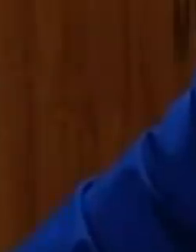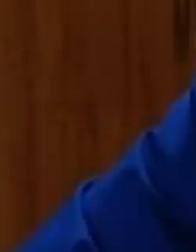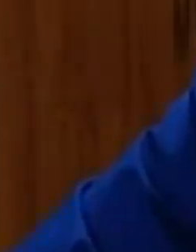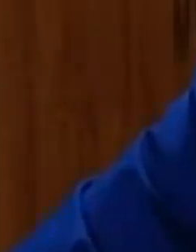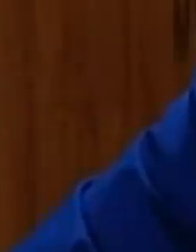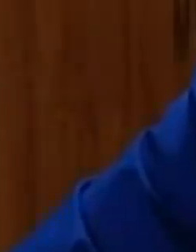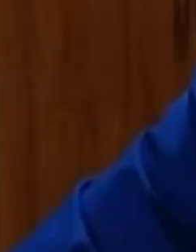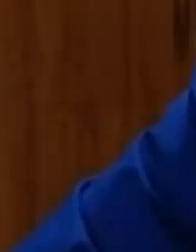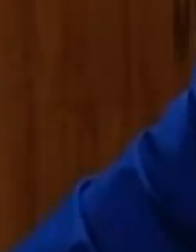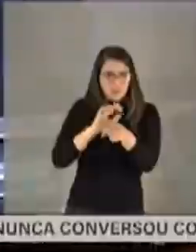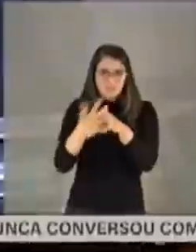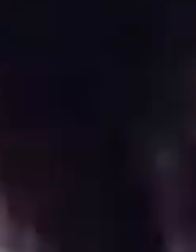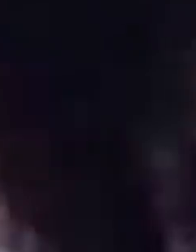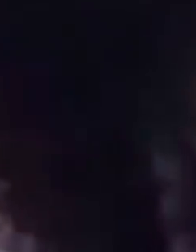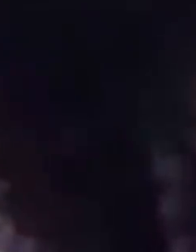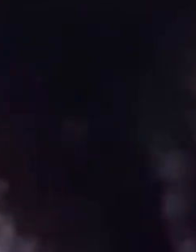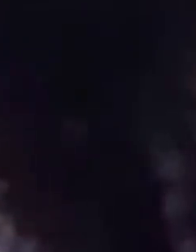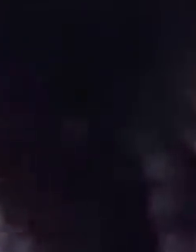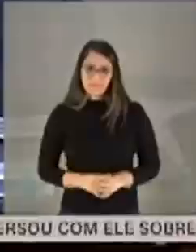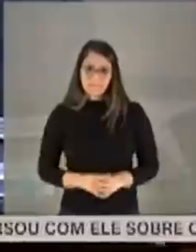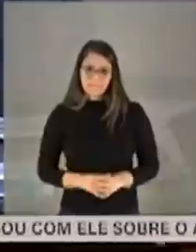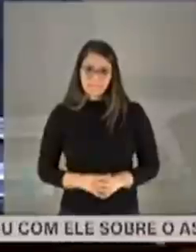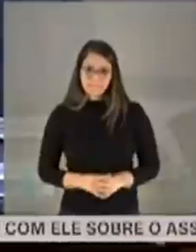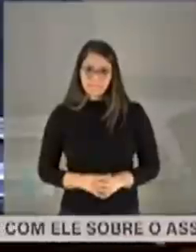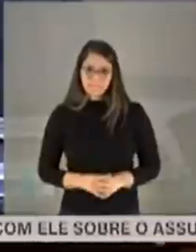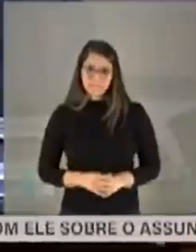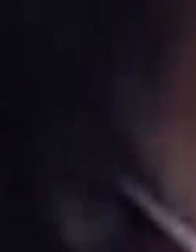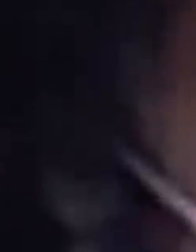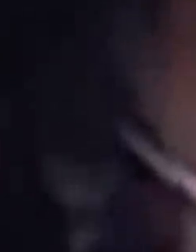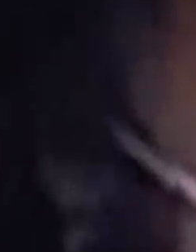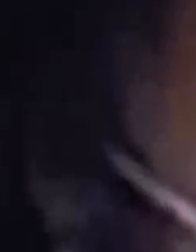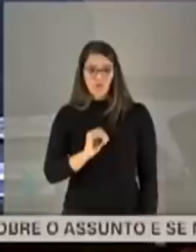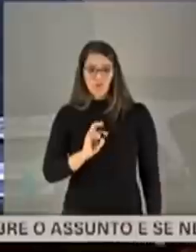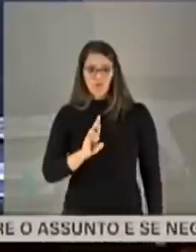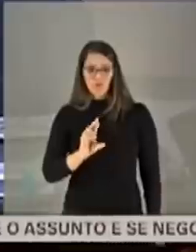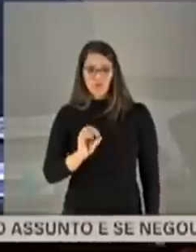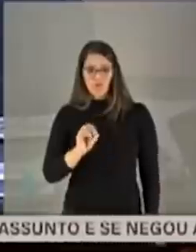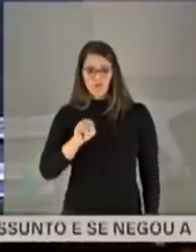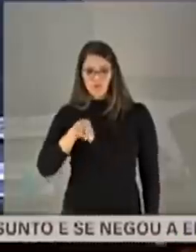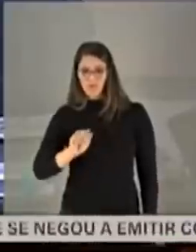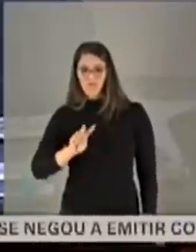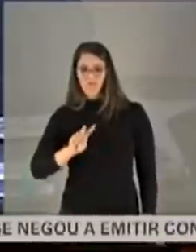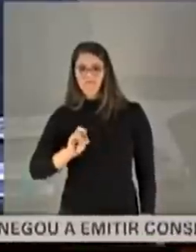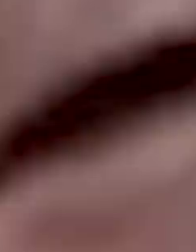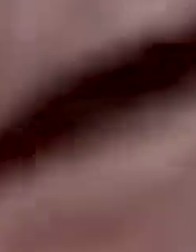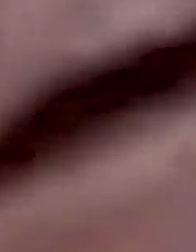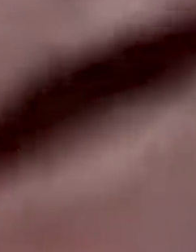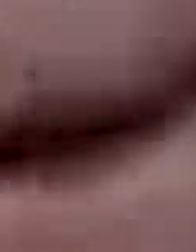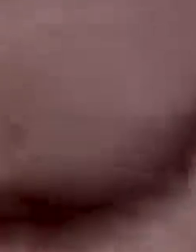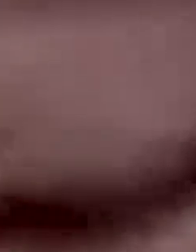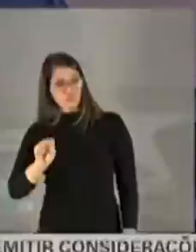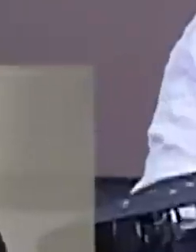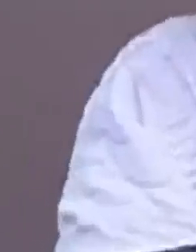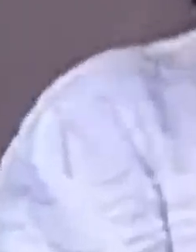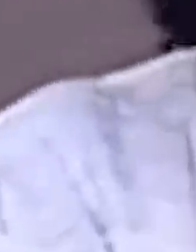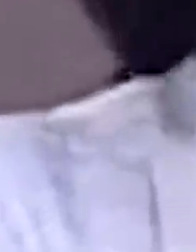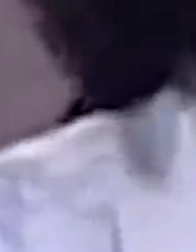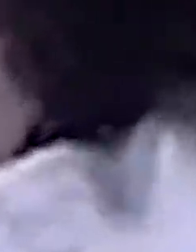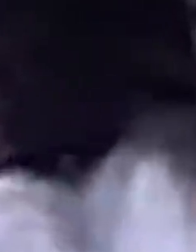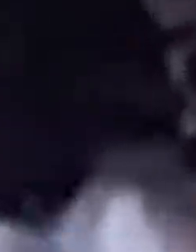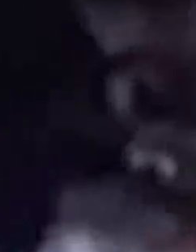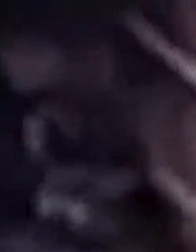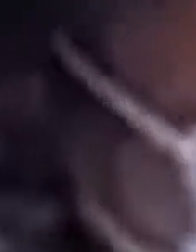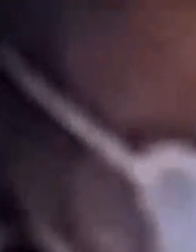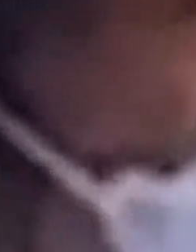grupo pertence o Covid-19? A Coronavirid. Hein? Ele é um coronavírus. Mas a que grupo? A Coronavirid. A senhora não